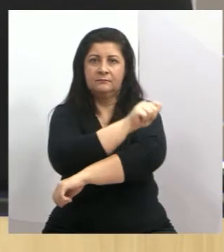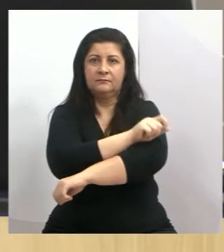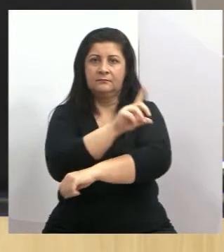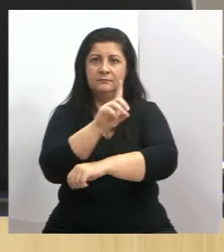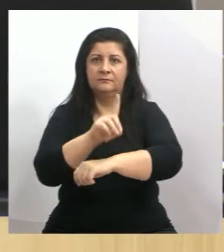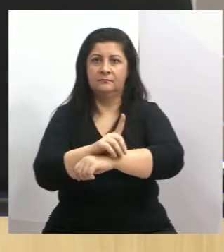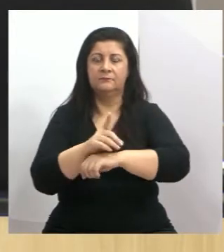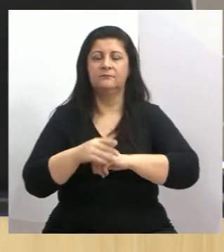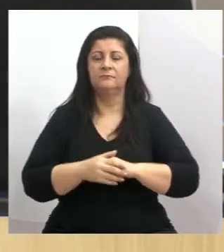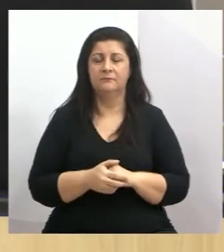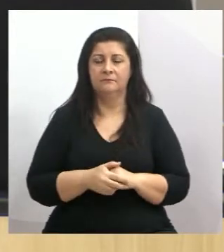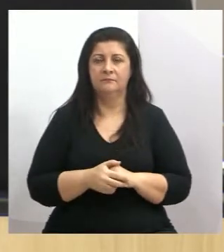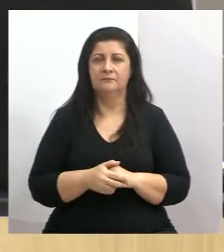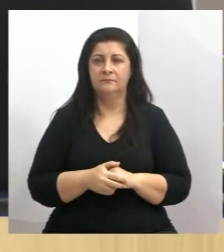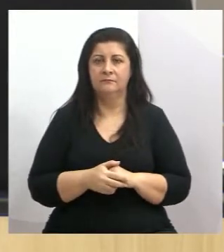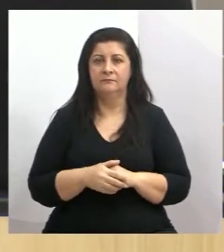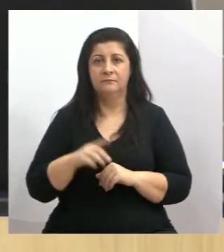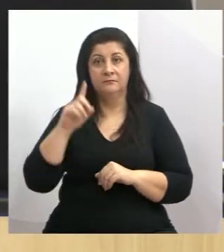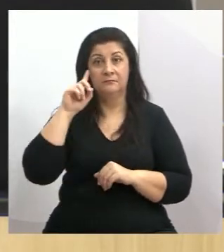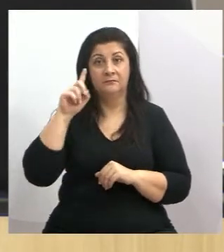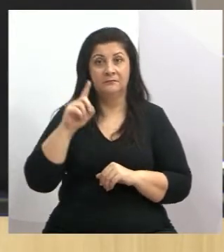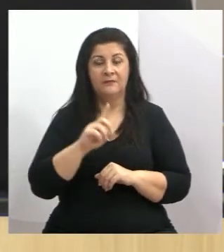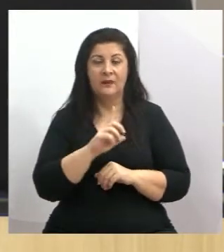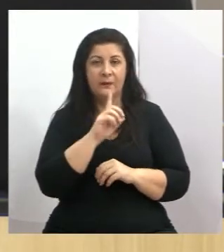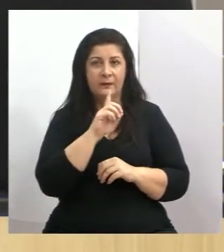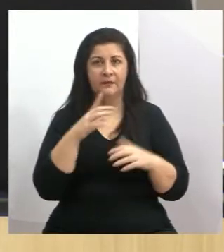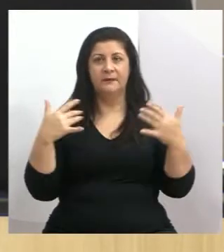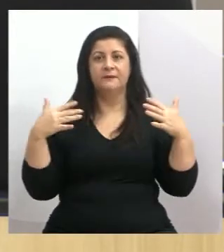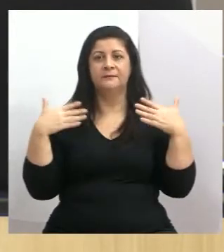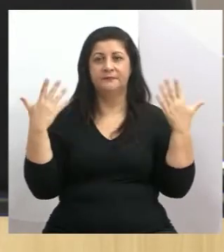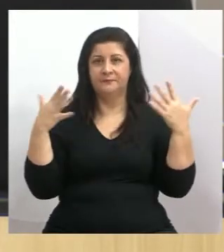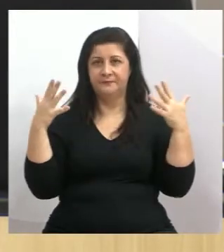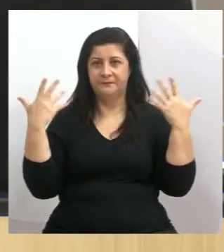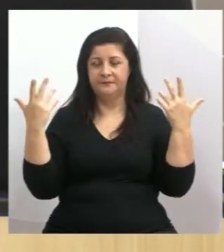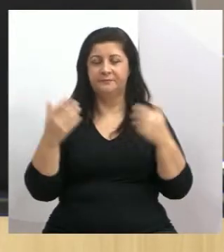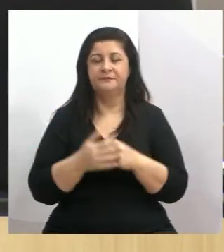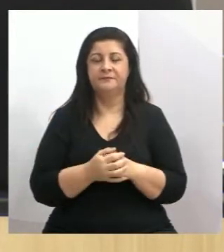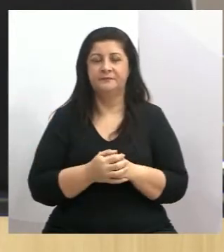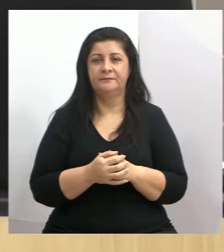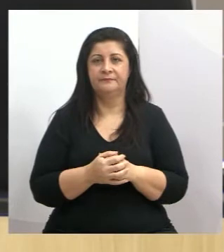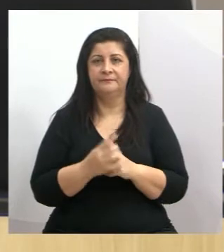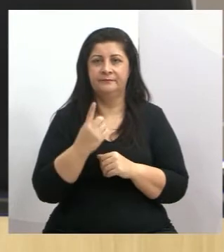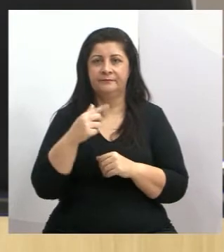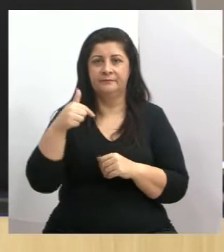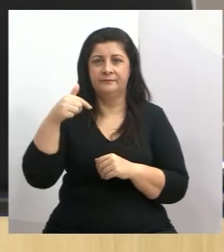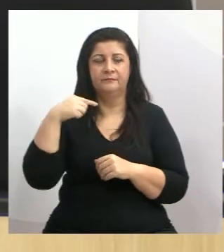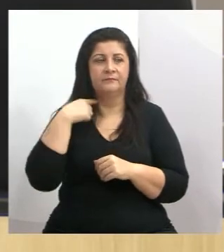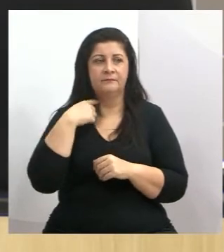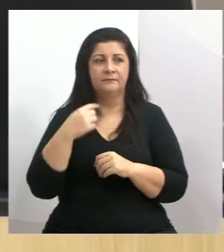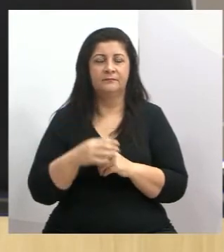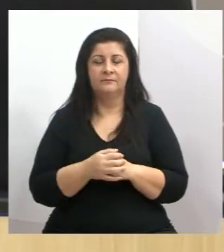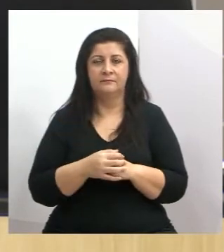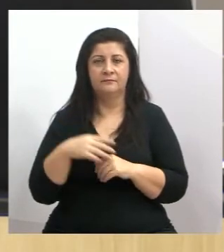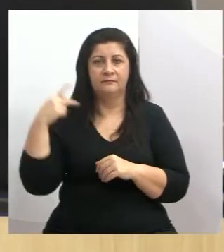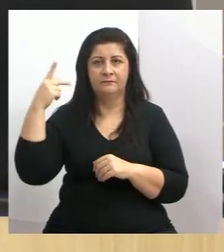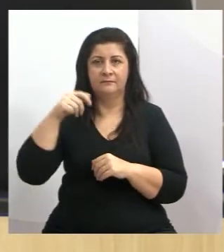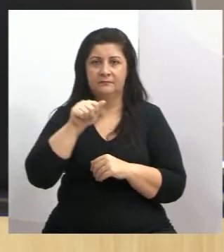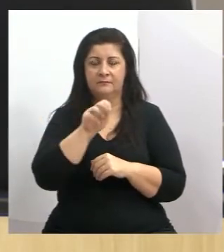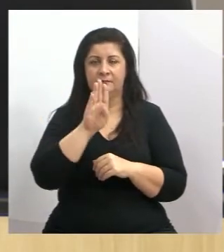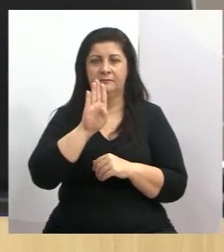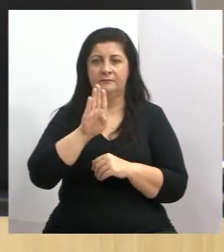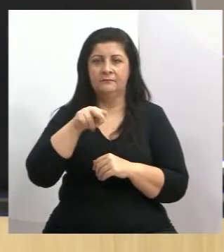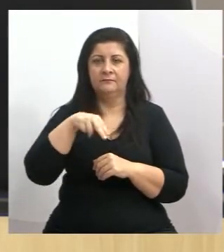Ministério de Madureira em Jacareí pelo transcurso do seu aniversário comemorado no dia Dezessete de Maio Vereador a abinha de